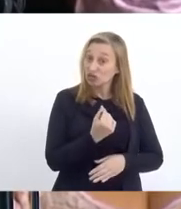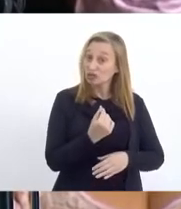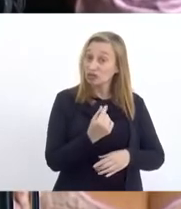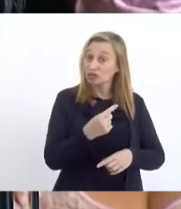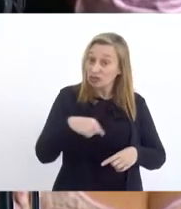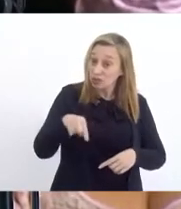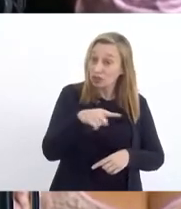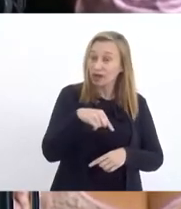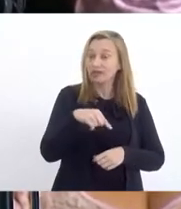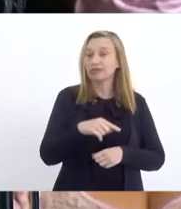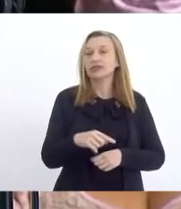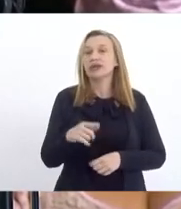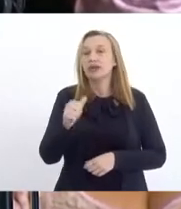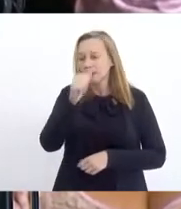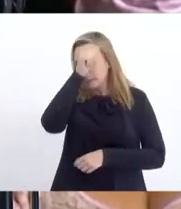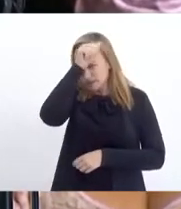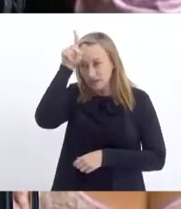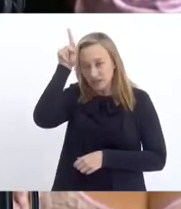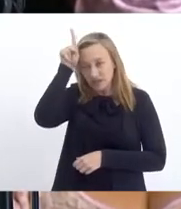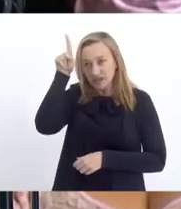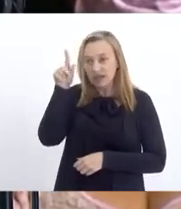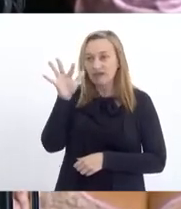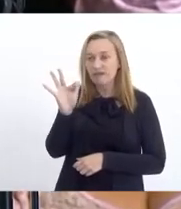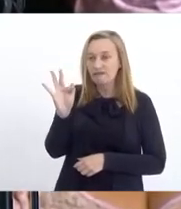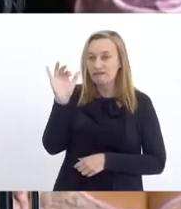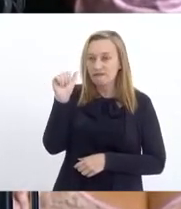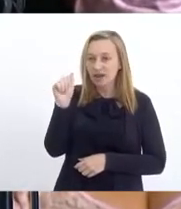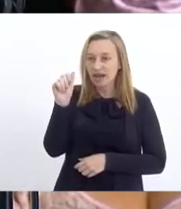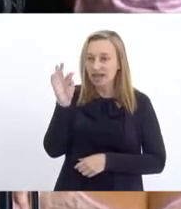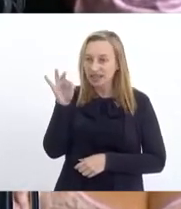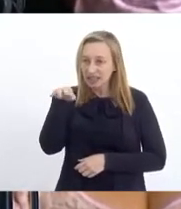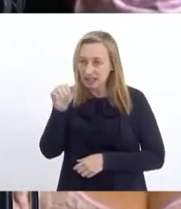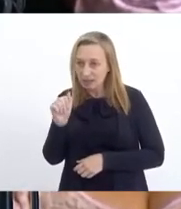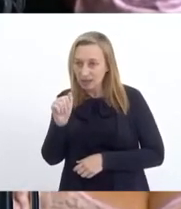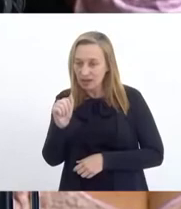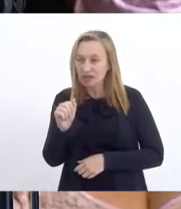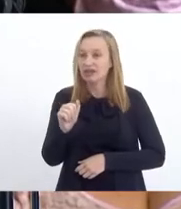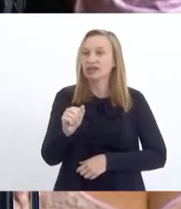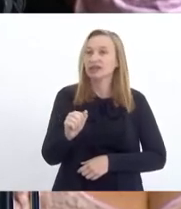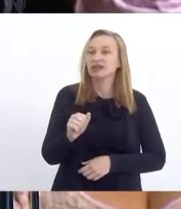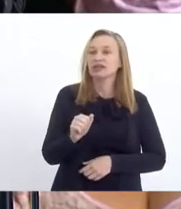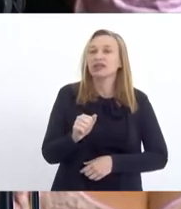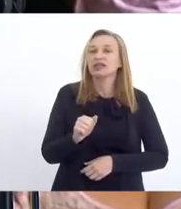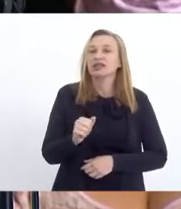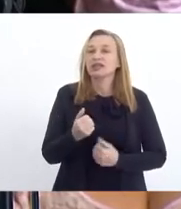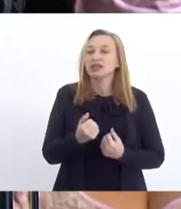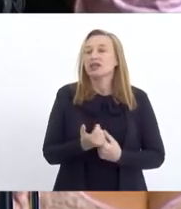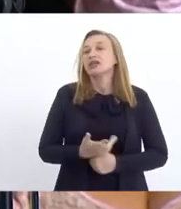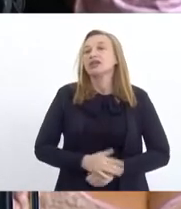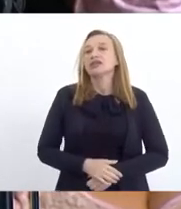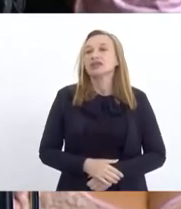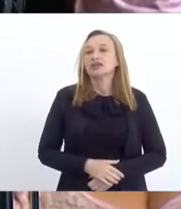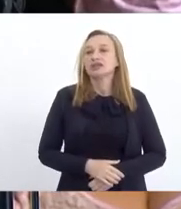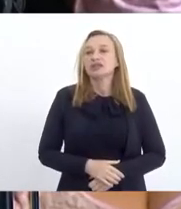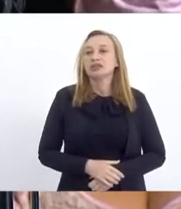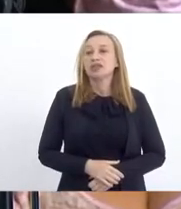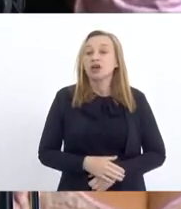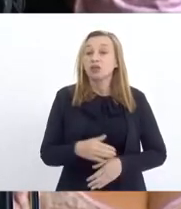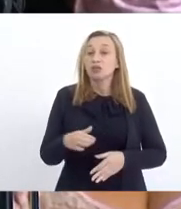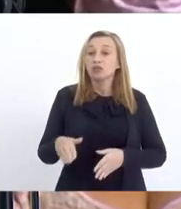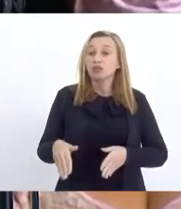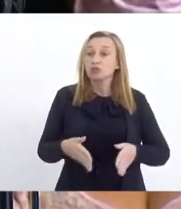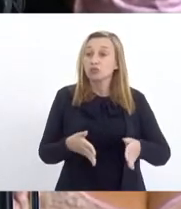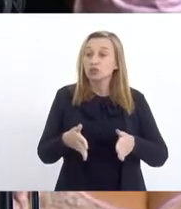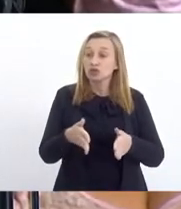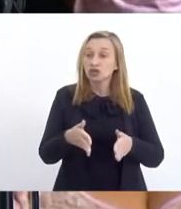Fátima, vice-prefeita Carla Capucci, Elísio, meu amigo vereador em São João da Barra, que é uma estrada,